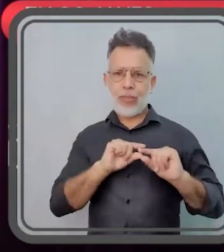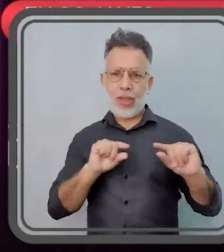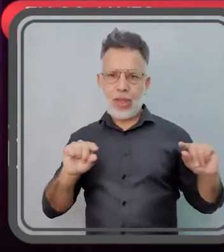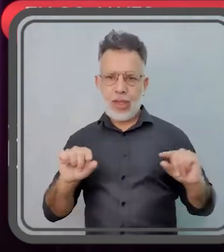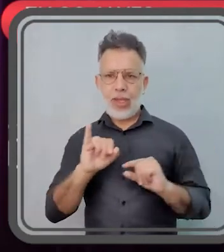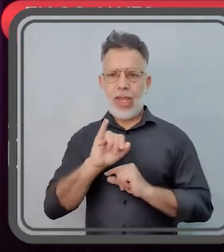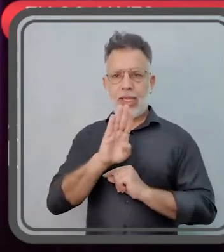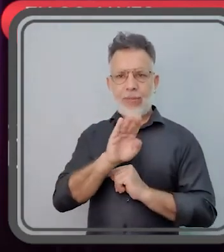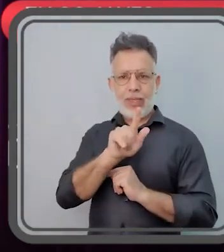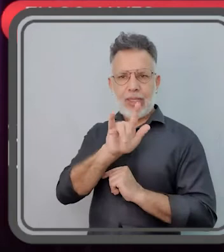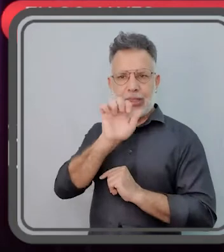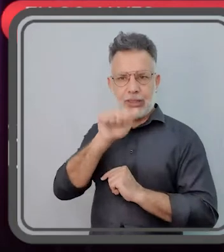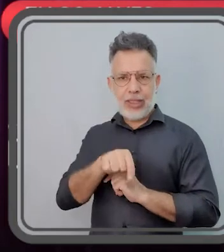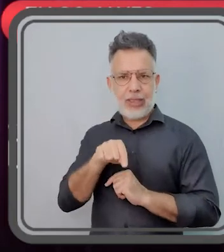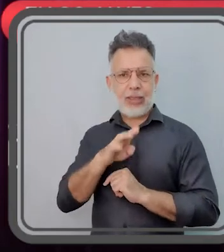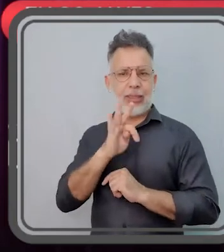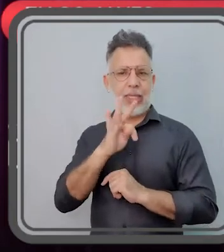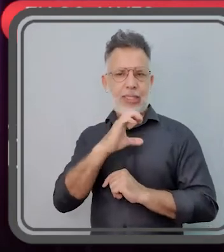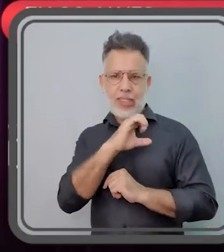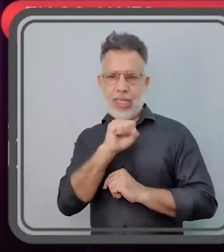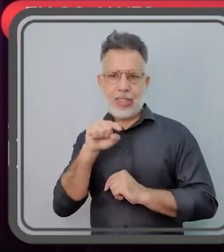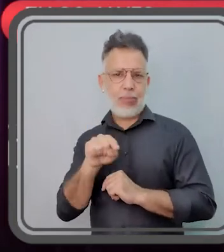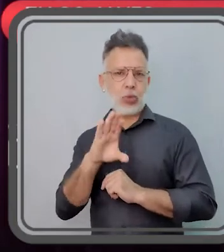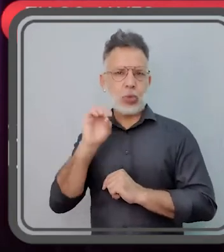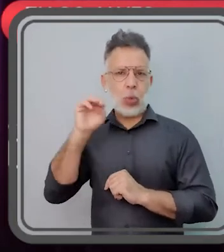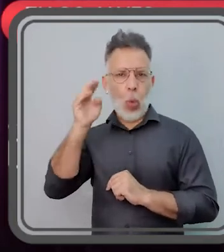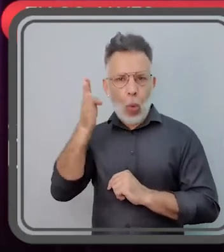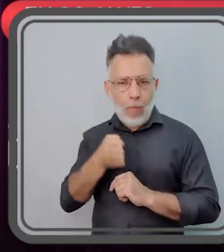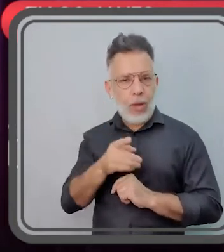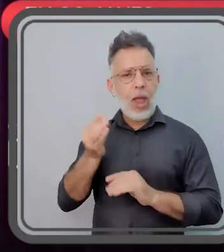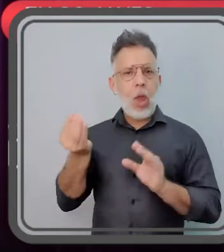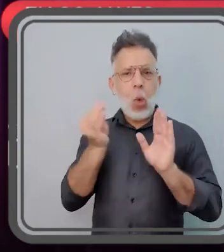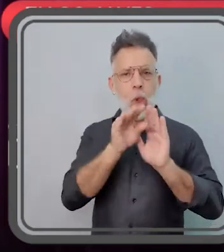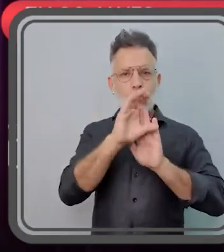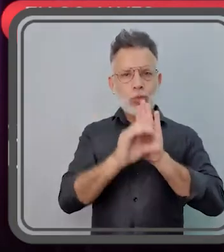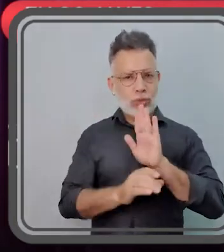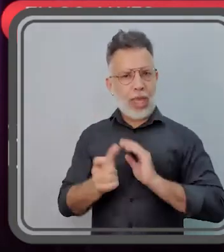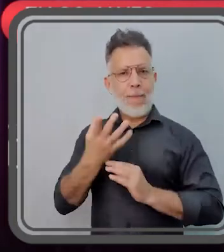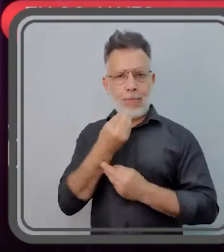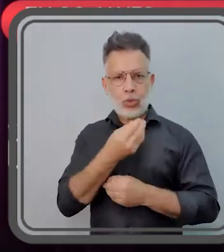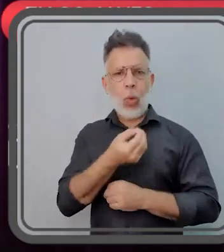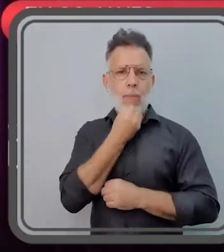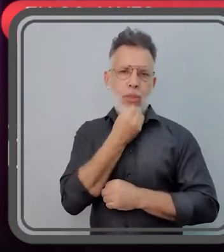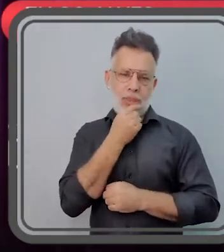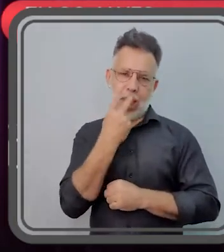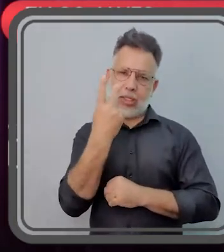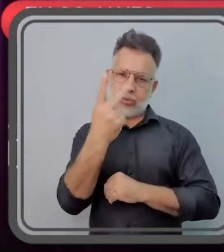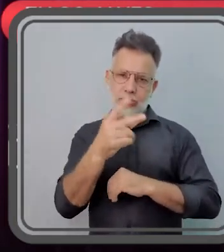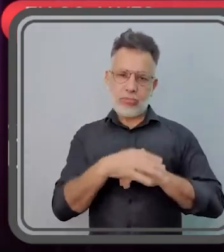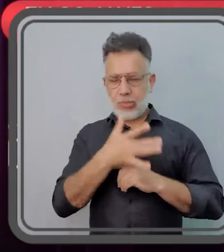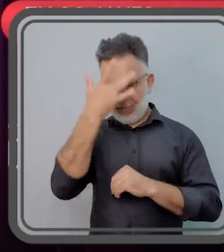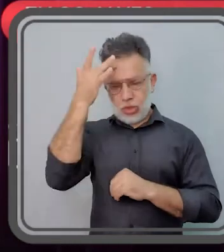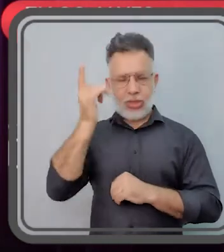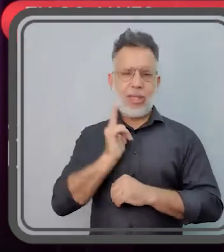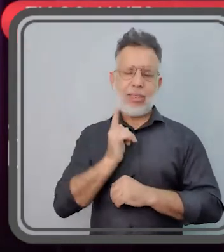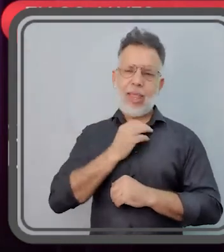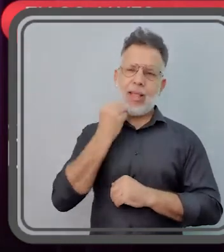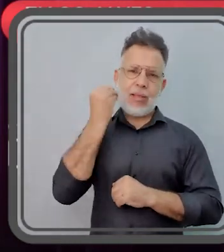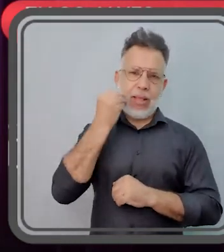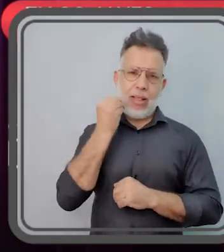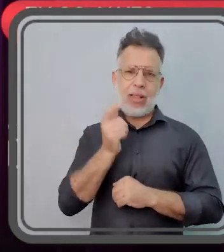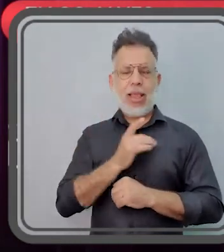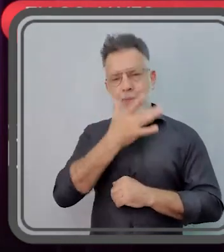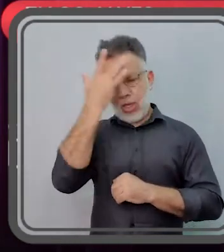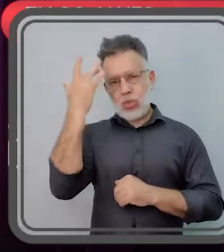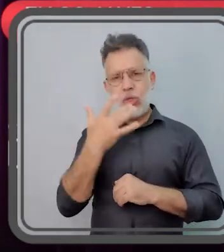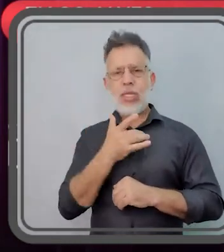ibegin.tcs.com, e cadastra seu currículo. E tem bastante oportunidades, pessoas que têm experiência e pessoas que estão